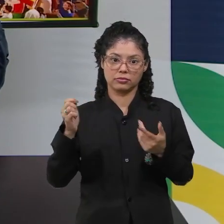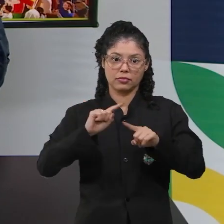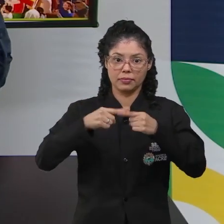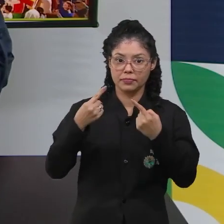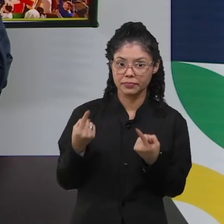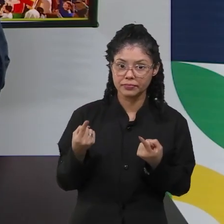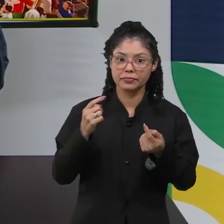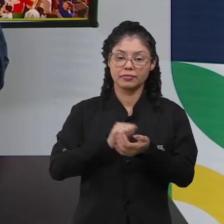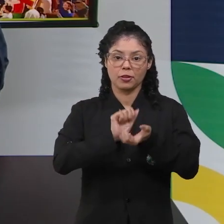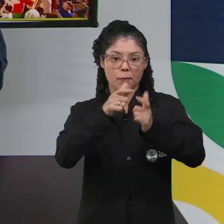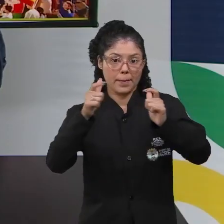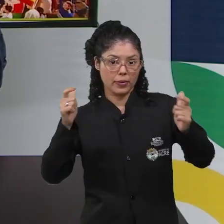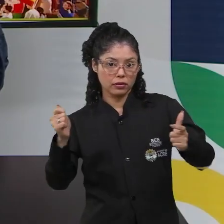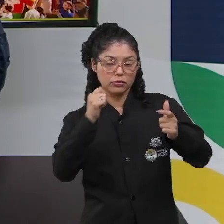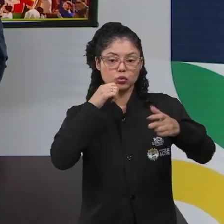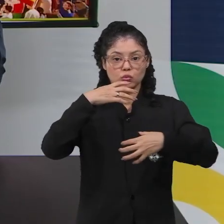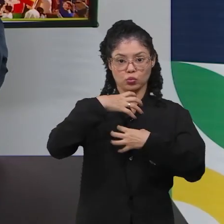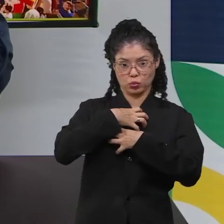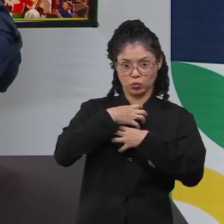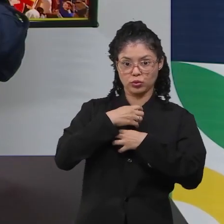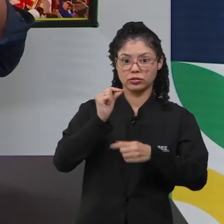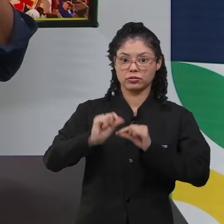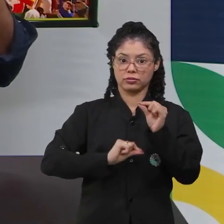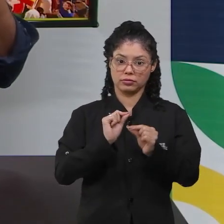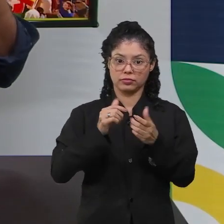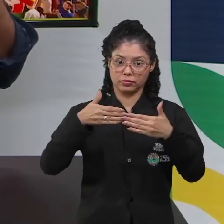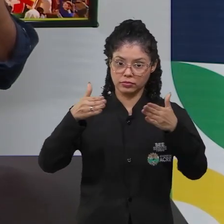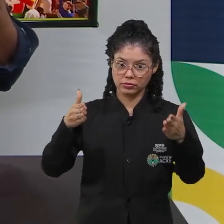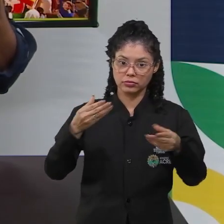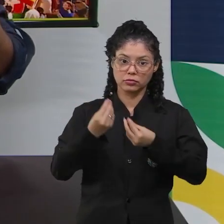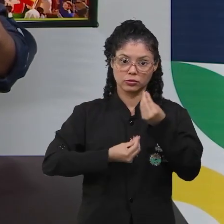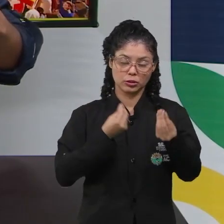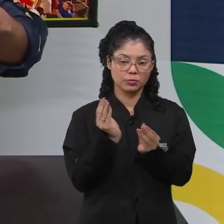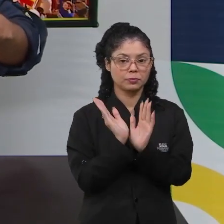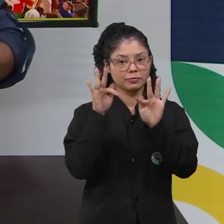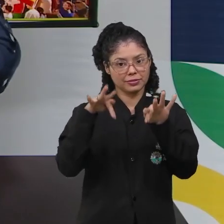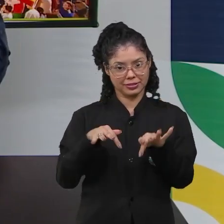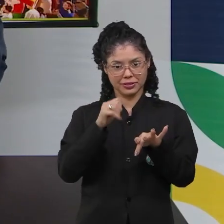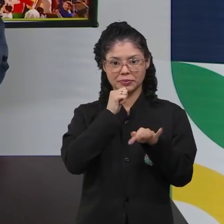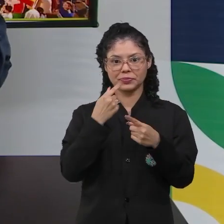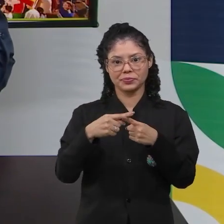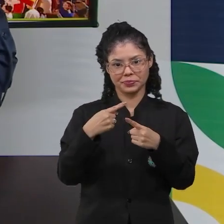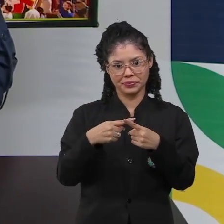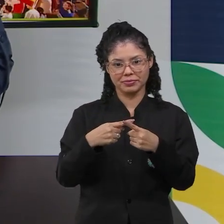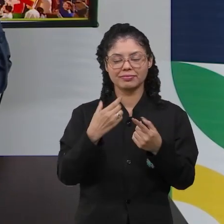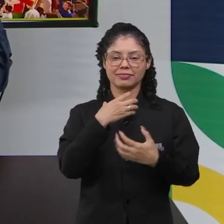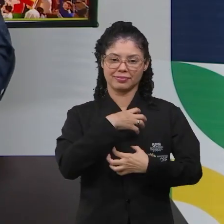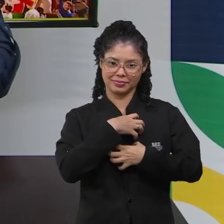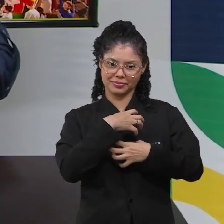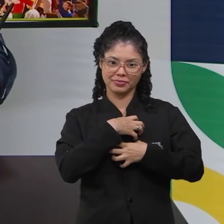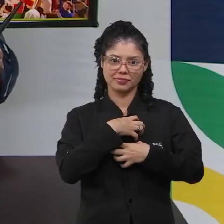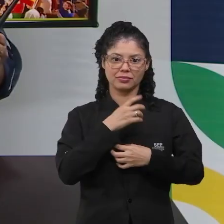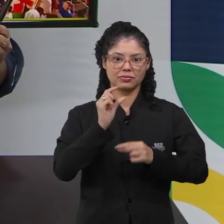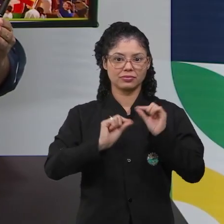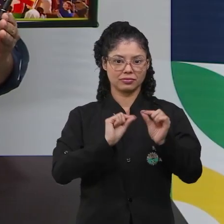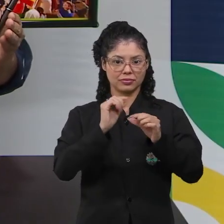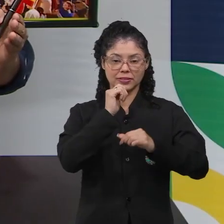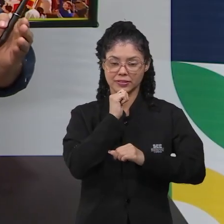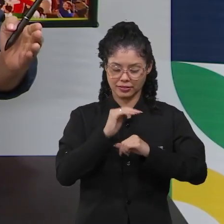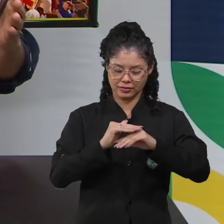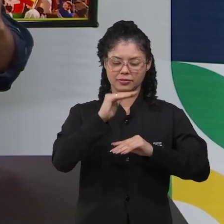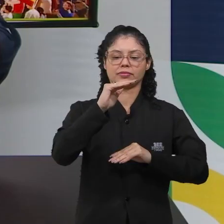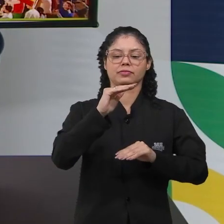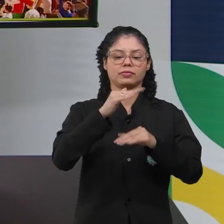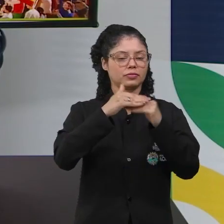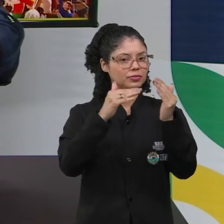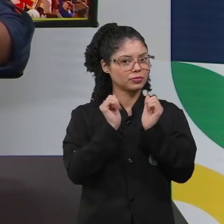porém, um grande momento é tanto a abertura quanto o encerramento, porque são momentos em que, além de estar